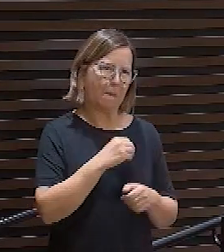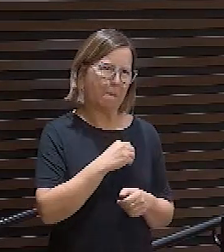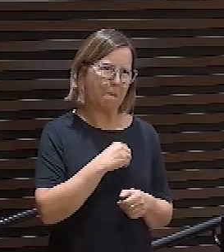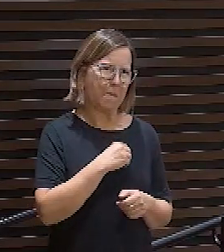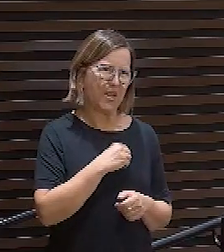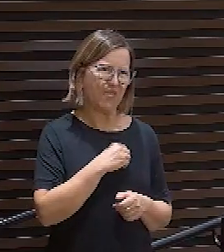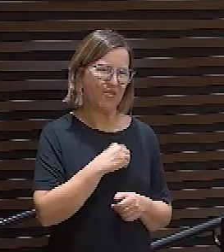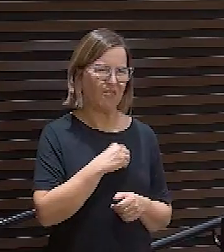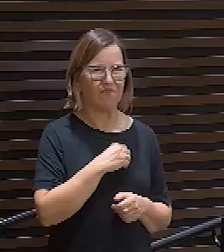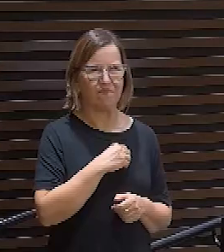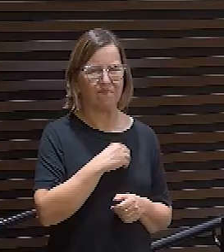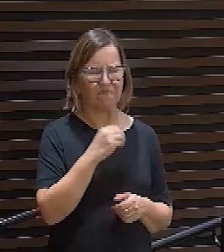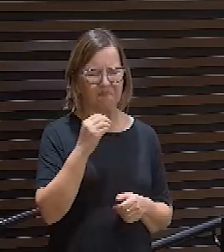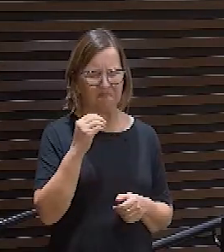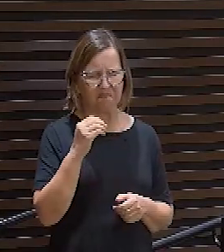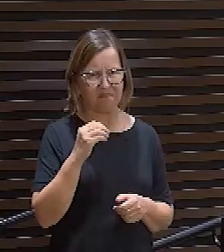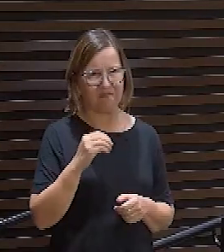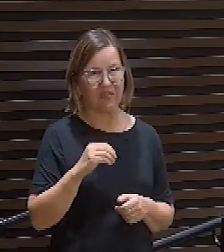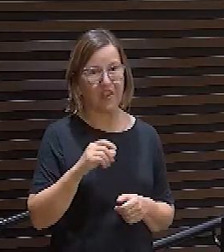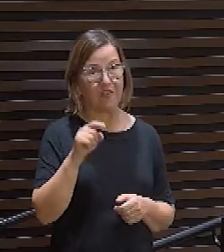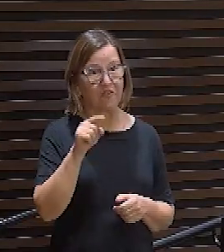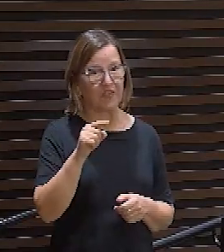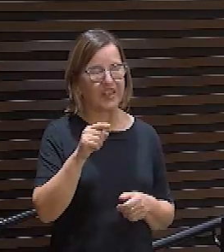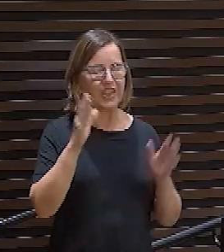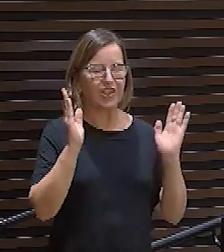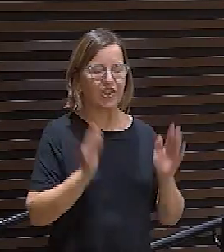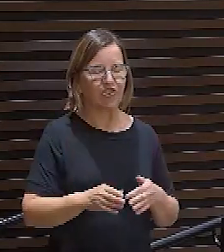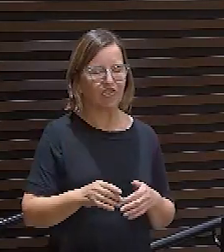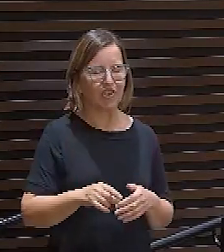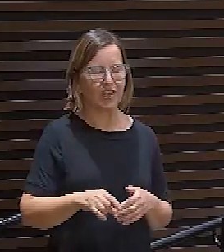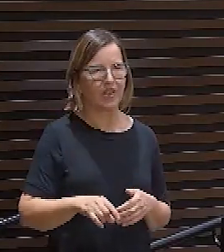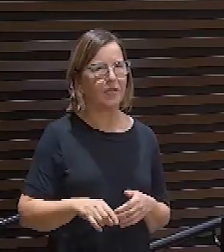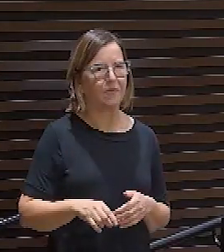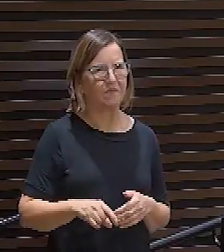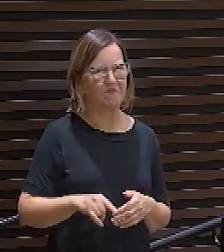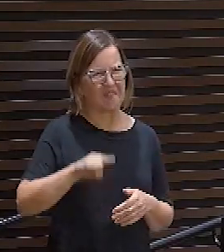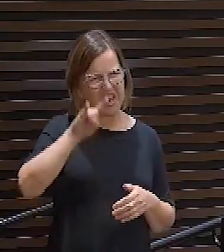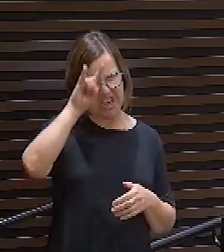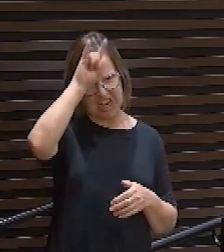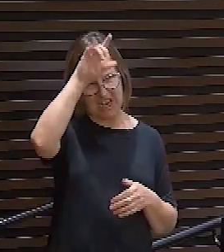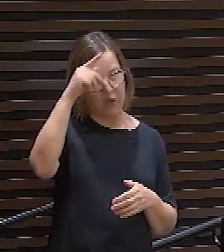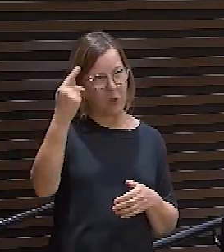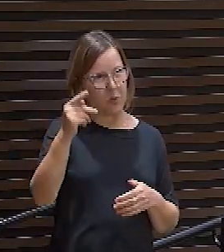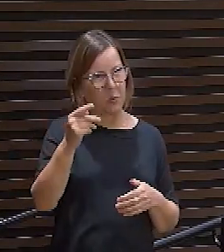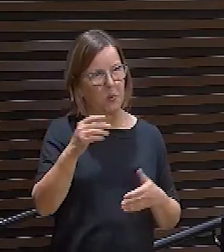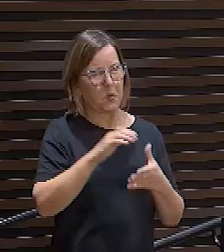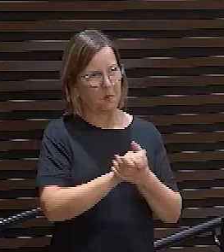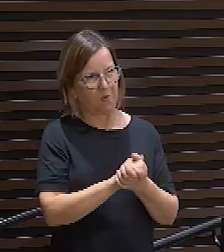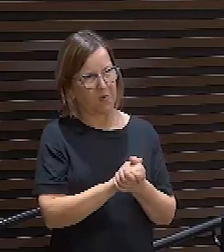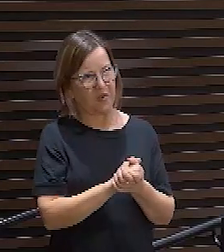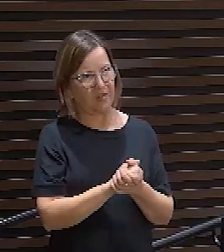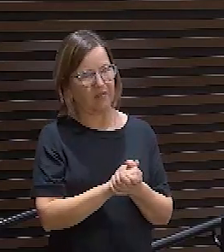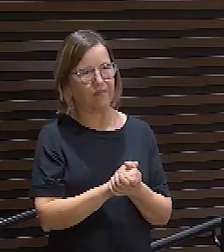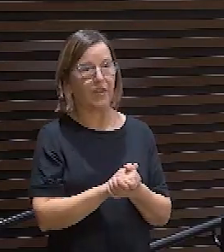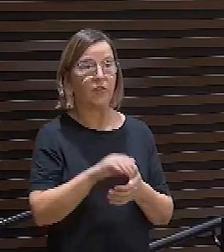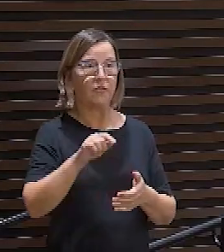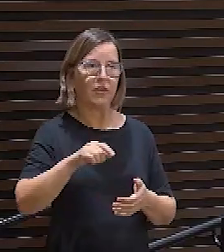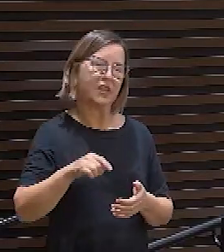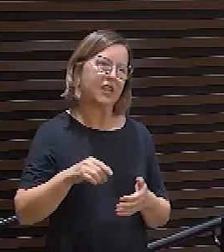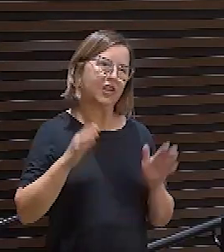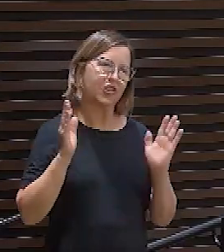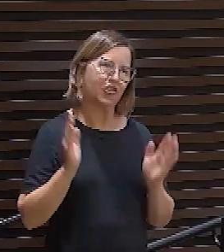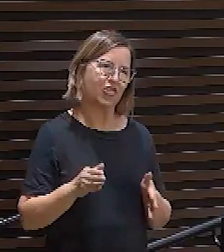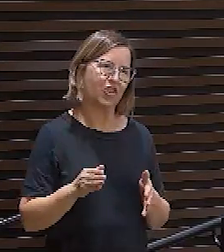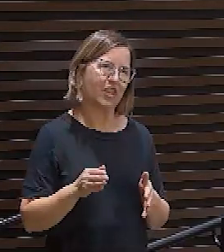Você que já traiu sua esposa, ou você que já traiu o seu marido. Você que já roubou a sua empresa. Você que já